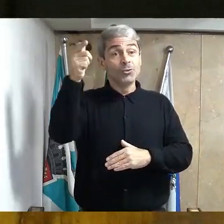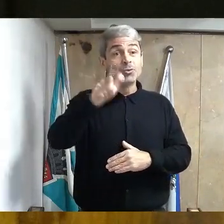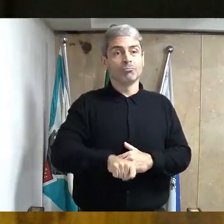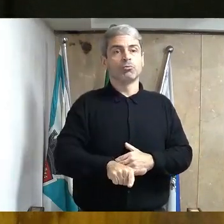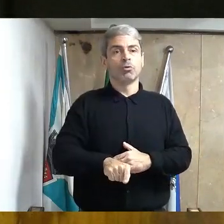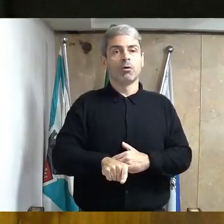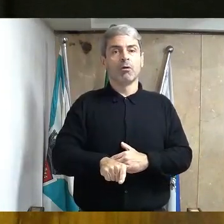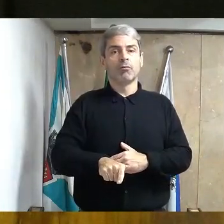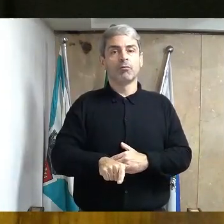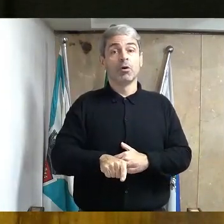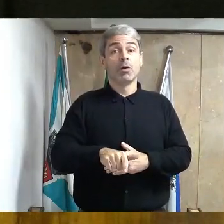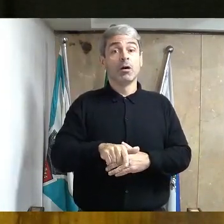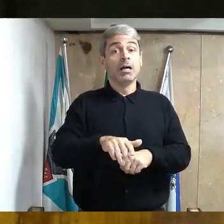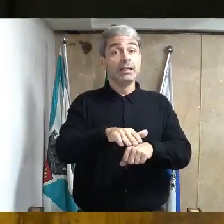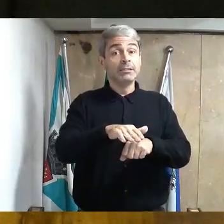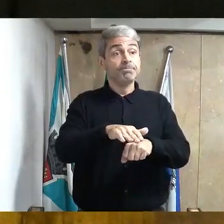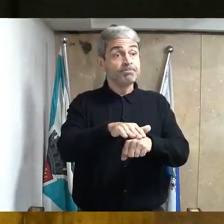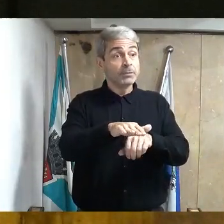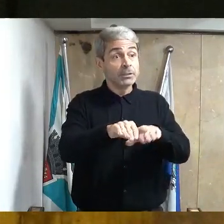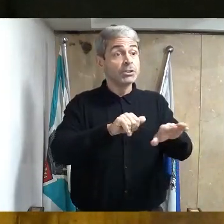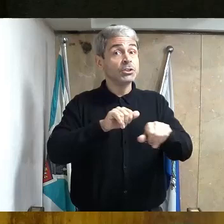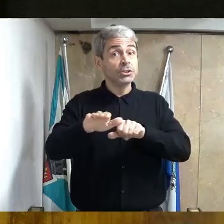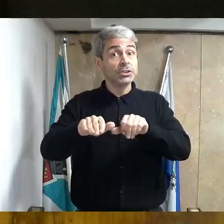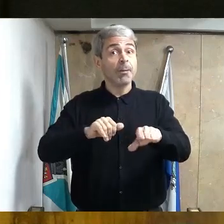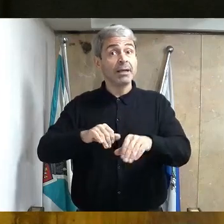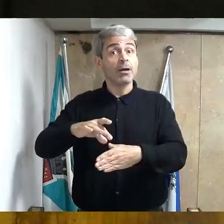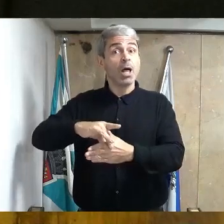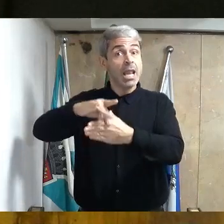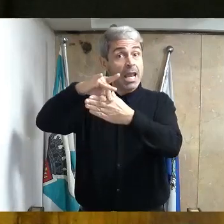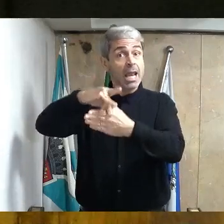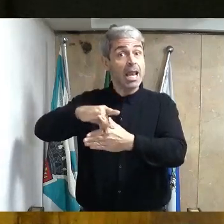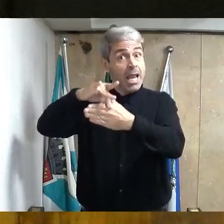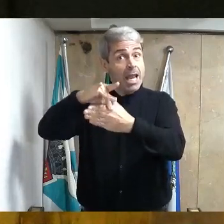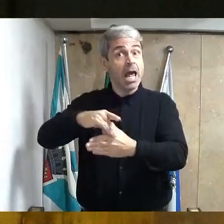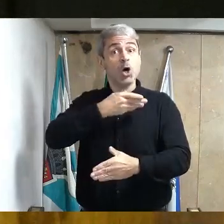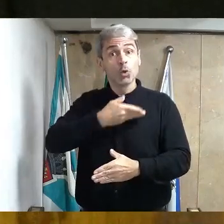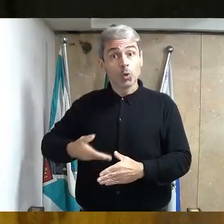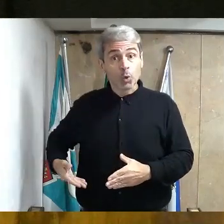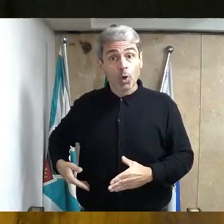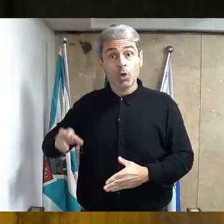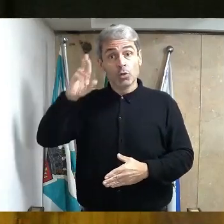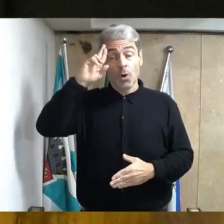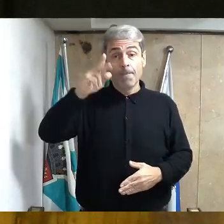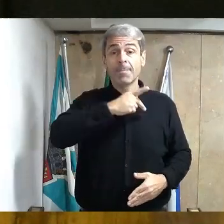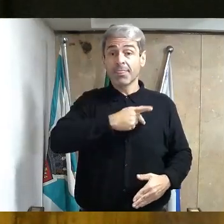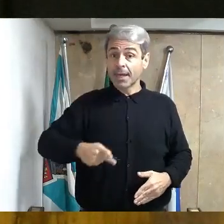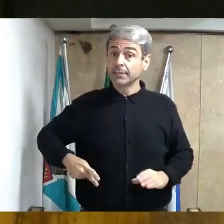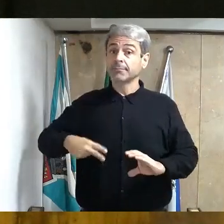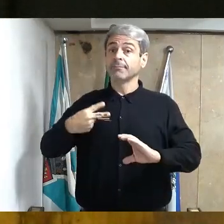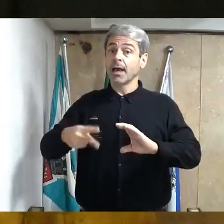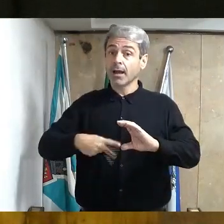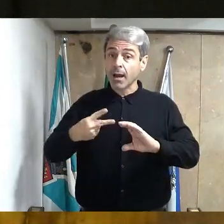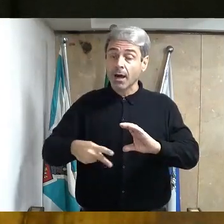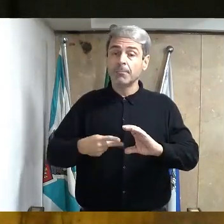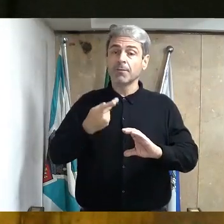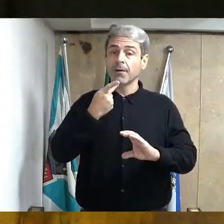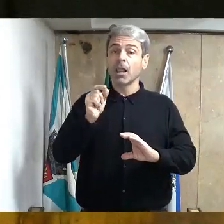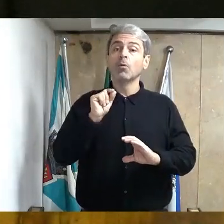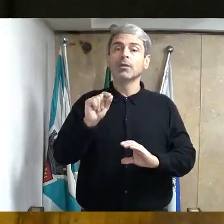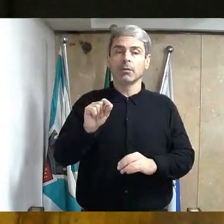vez chamar a atenção do líder de governo dessa casa, do presidente dessa casa, e dizer